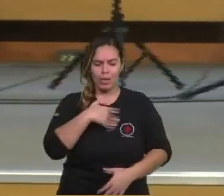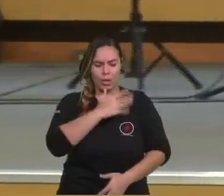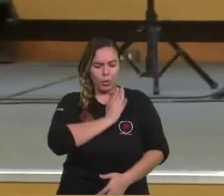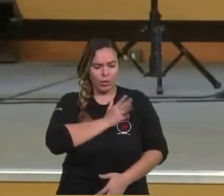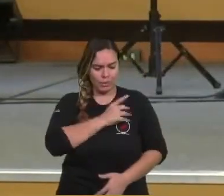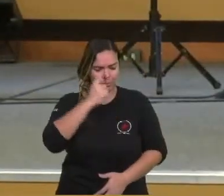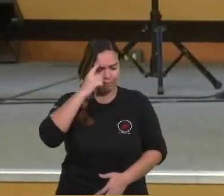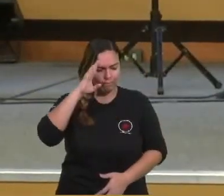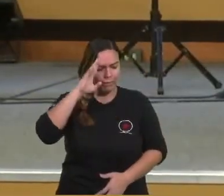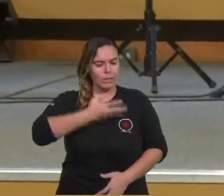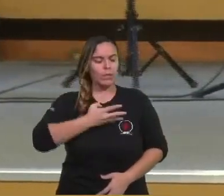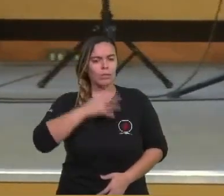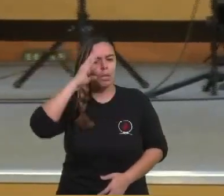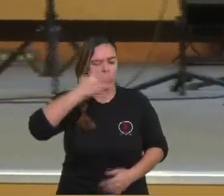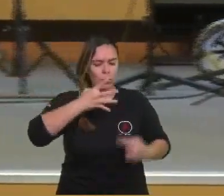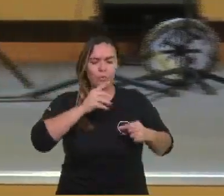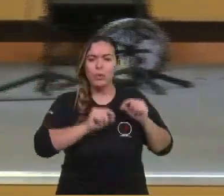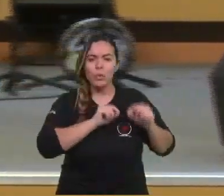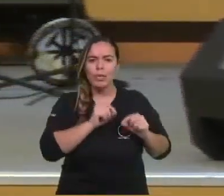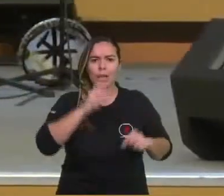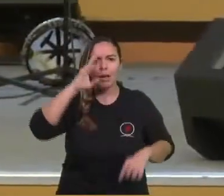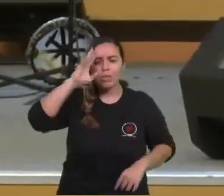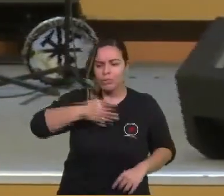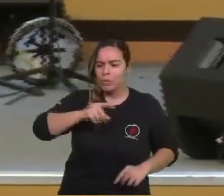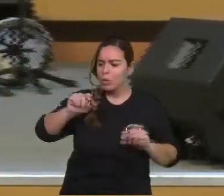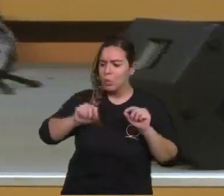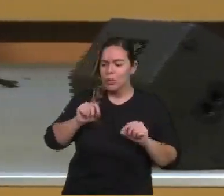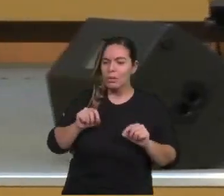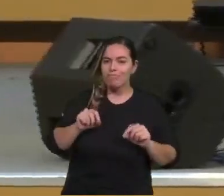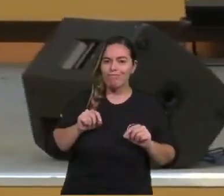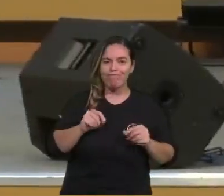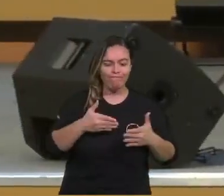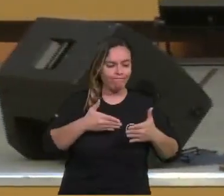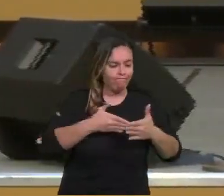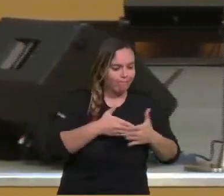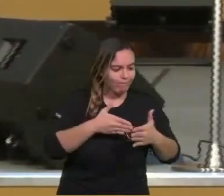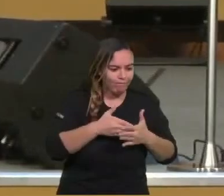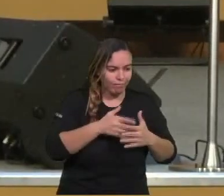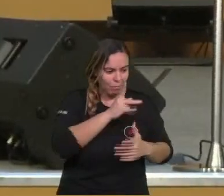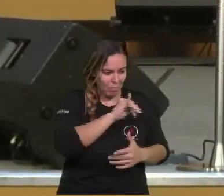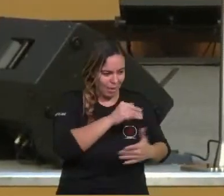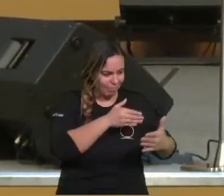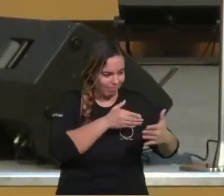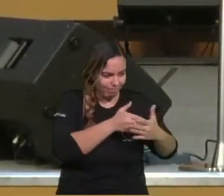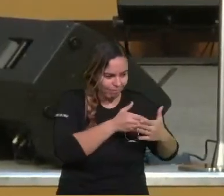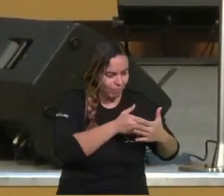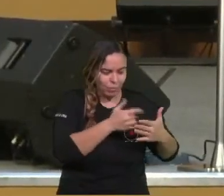estou resolvido. Resolvido o quê? Decidido o quê? De que não vai acontecer comigo o que aconteceu com meu pai.